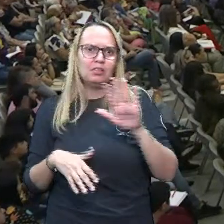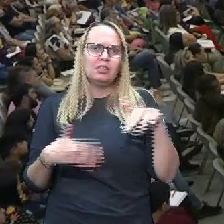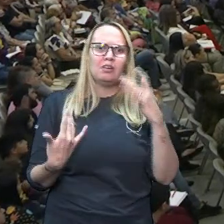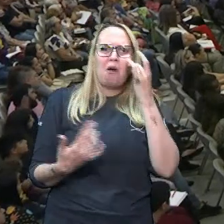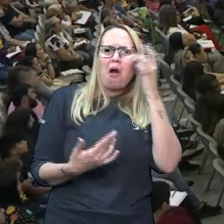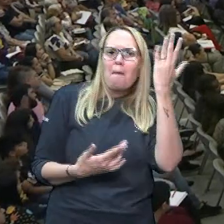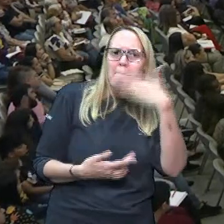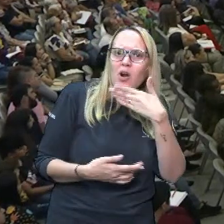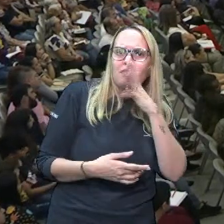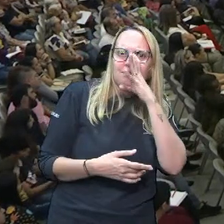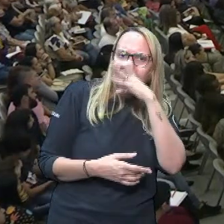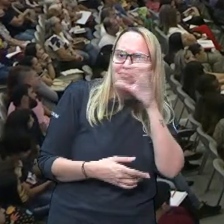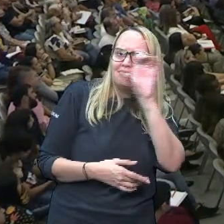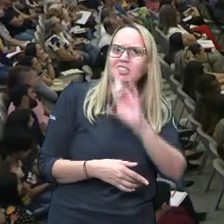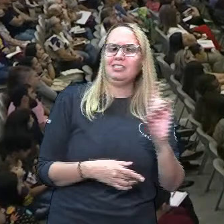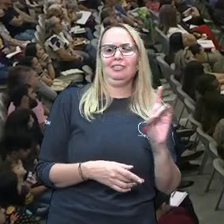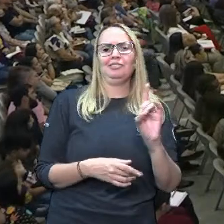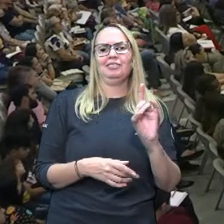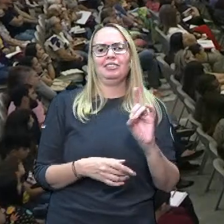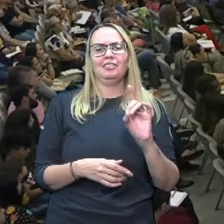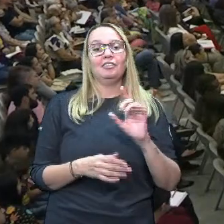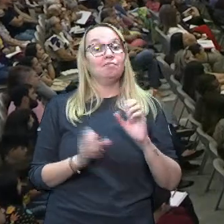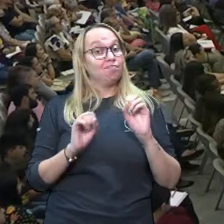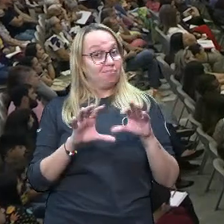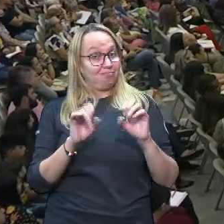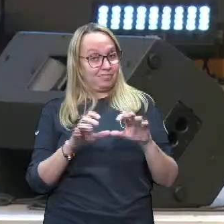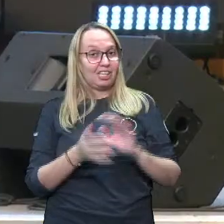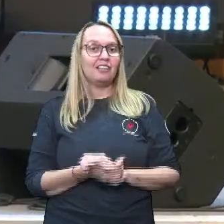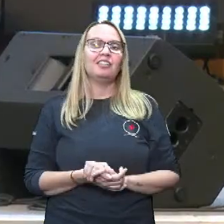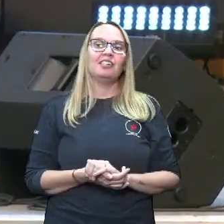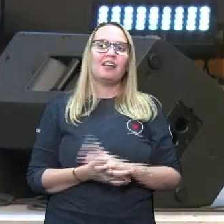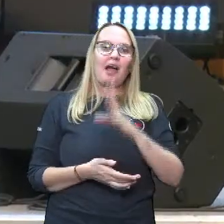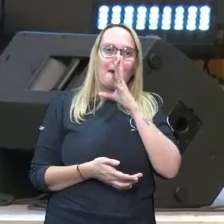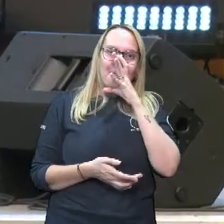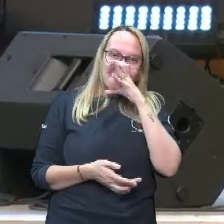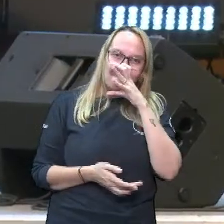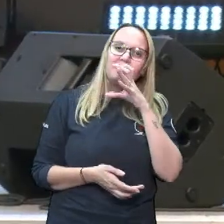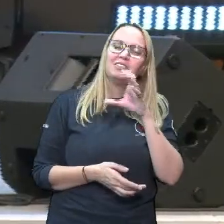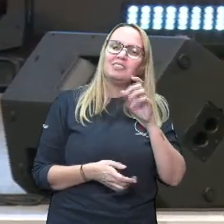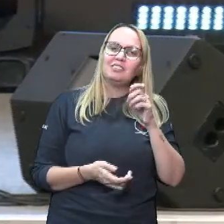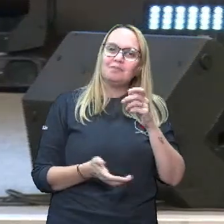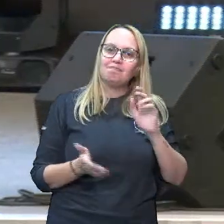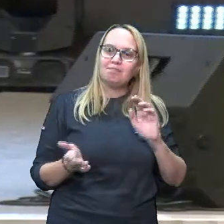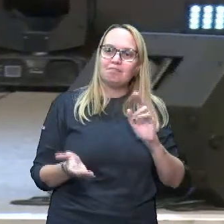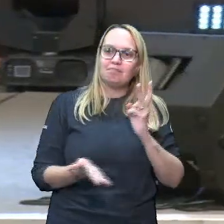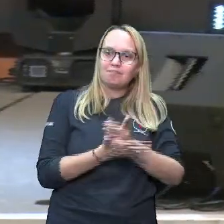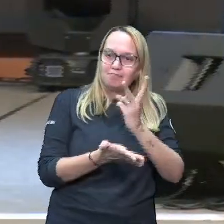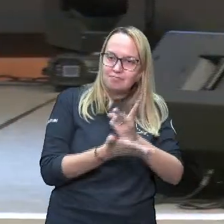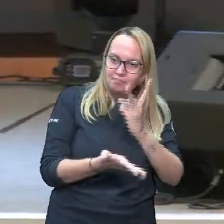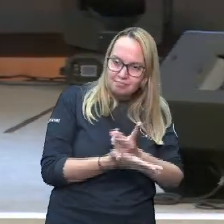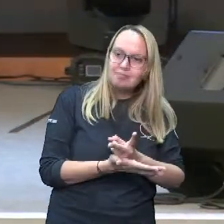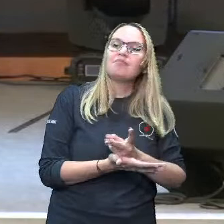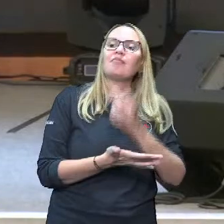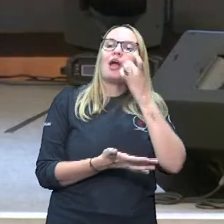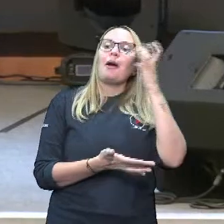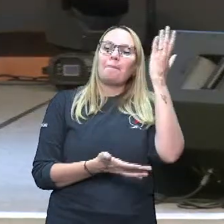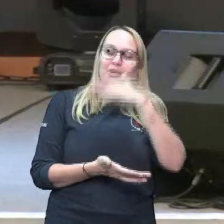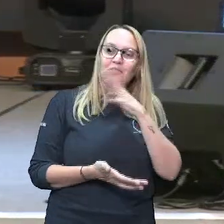dessa insistência de Deus? A prova da insistência de Deus está sentado aí do teu lado. A prova da insistência de Deus está pregando aqui